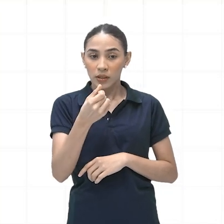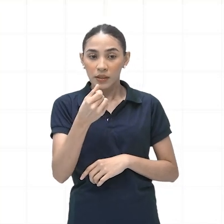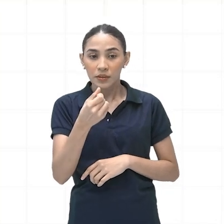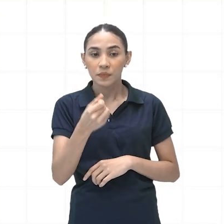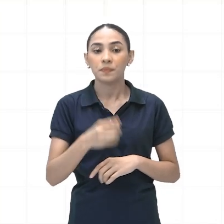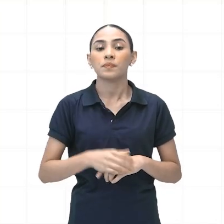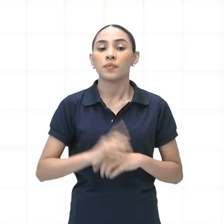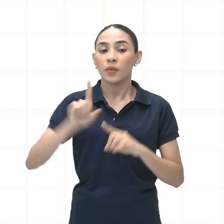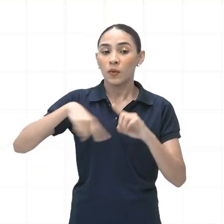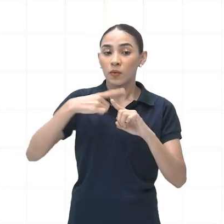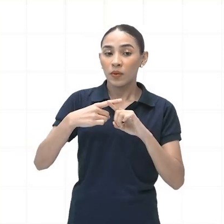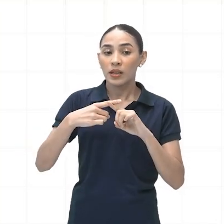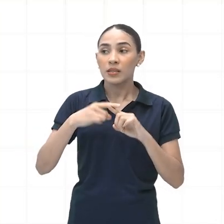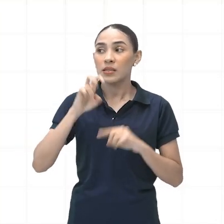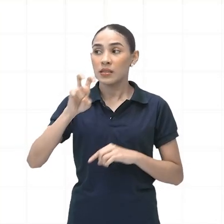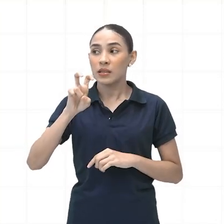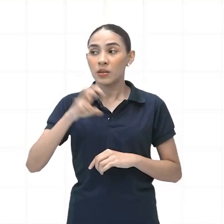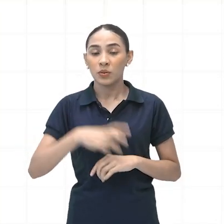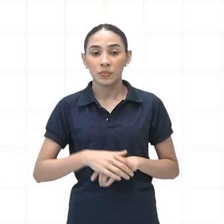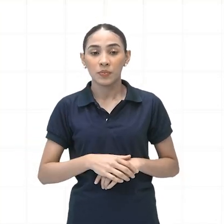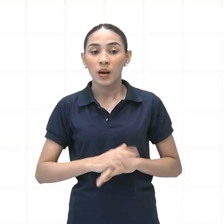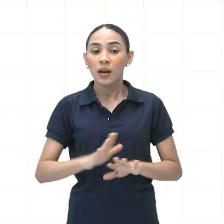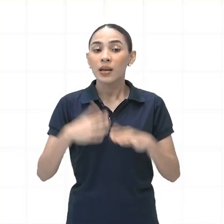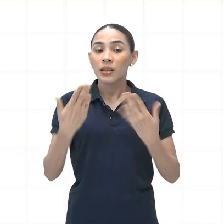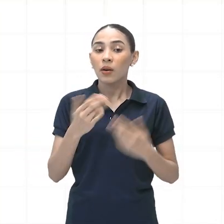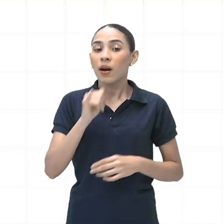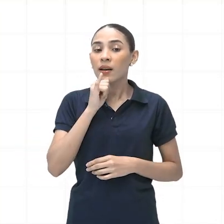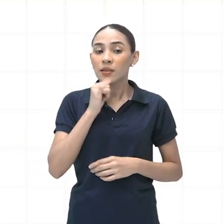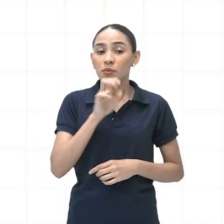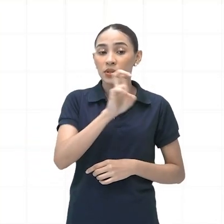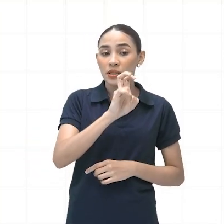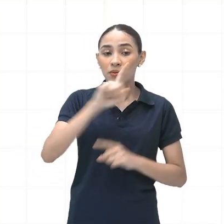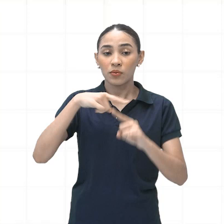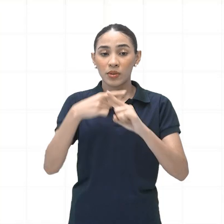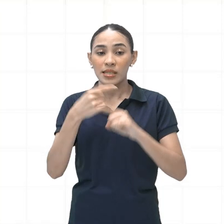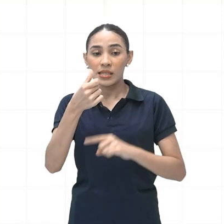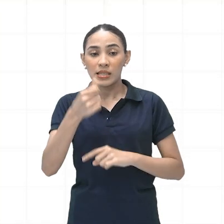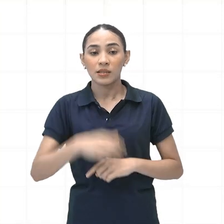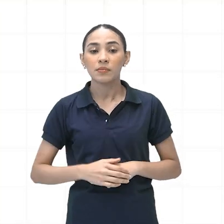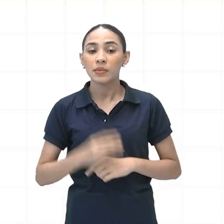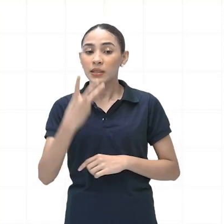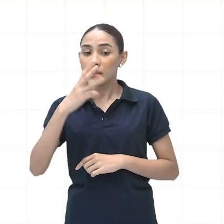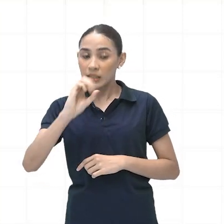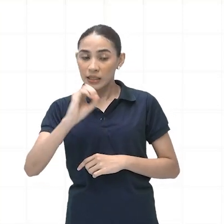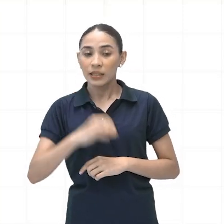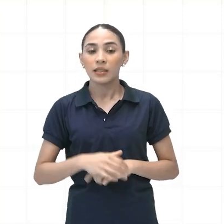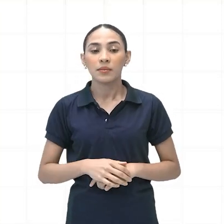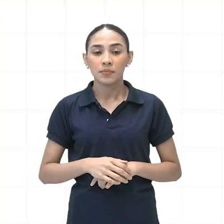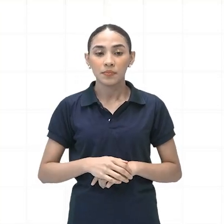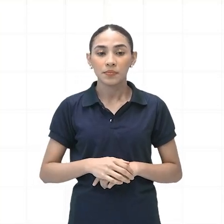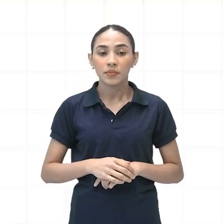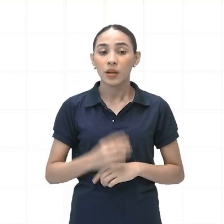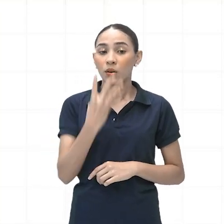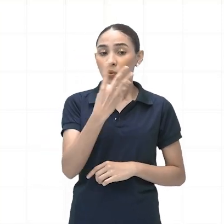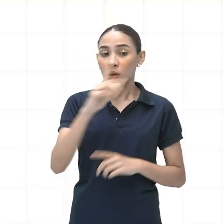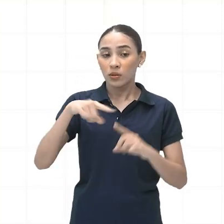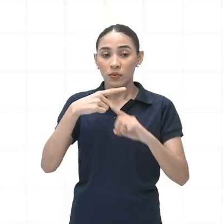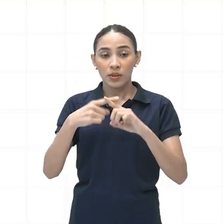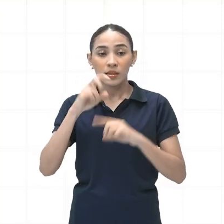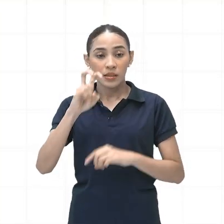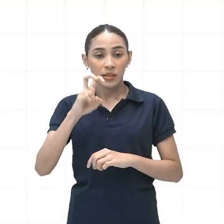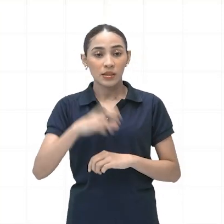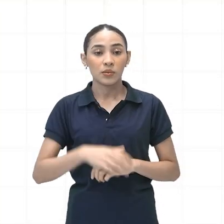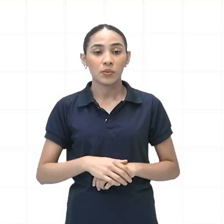2,646 vezes 5. Então, 5 vezes 6, 30, vai 3. 4 vezes